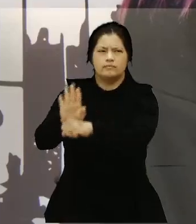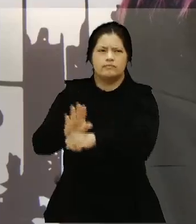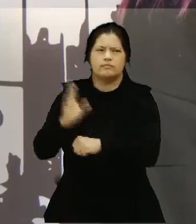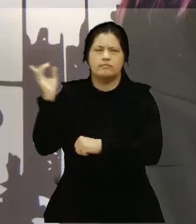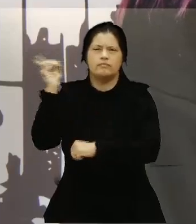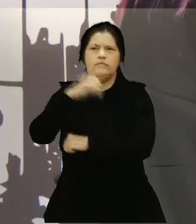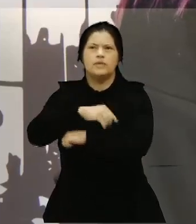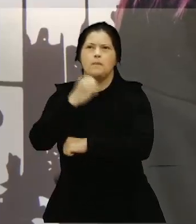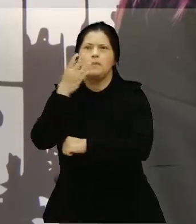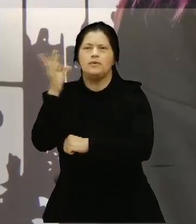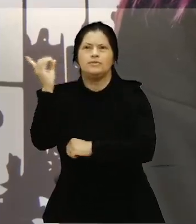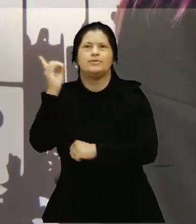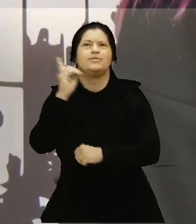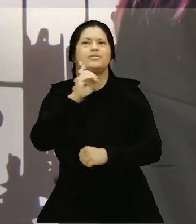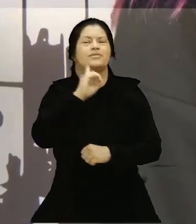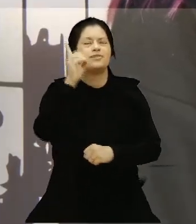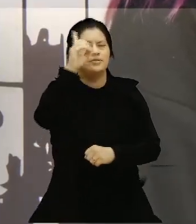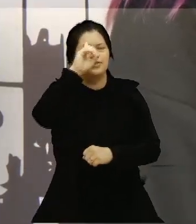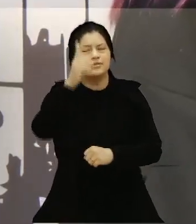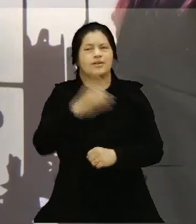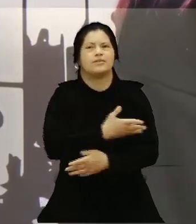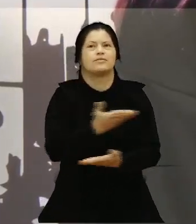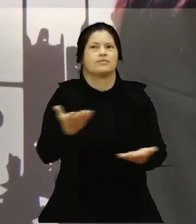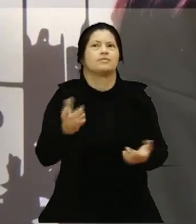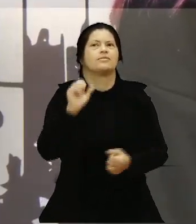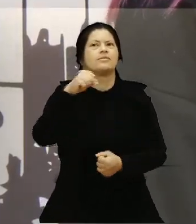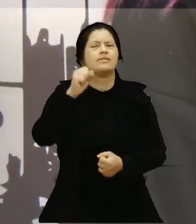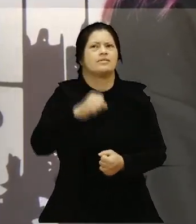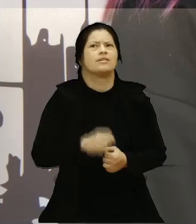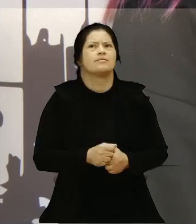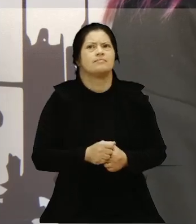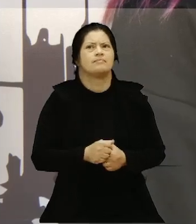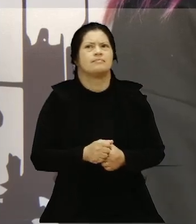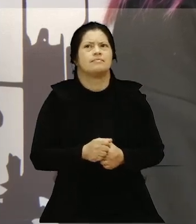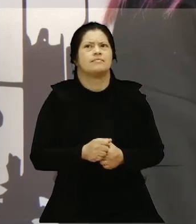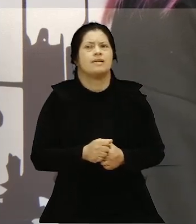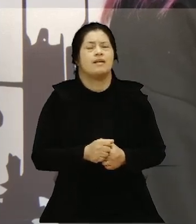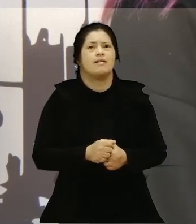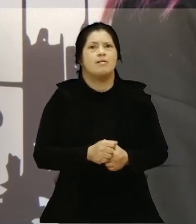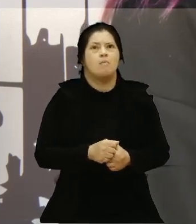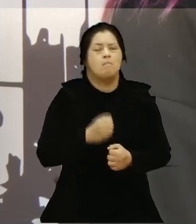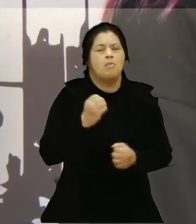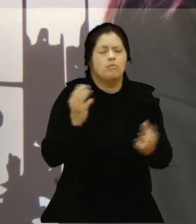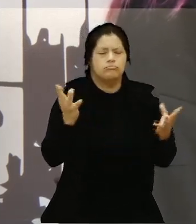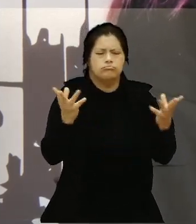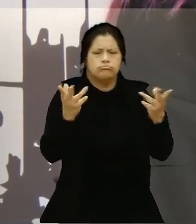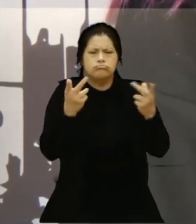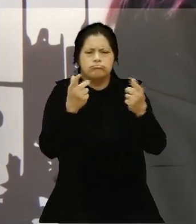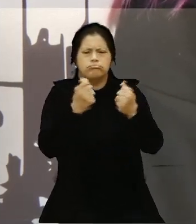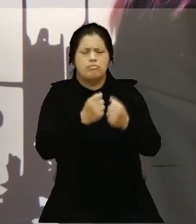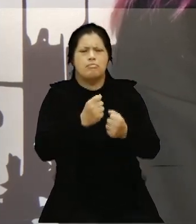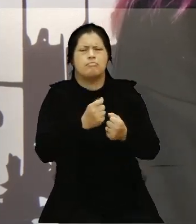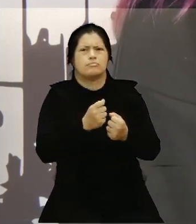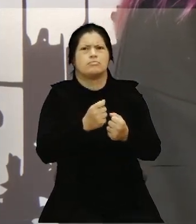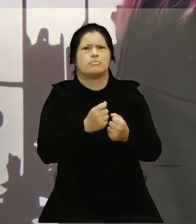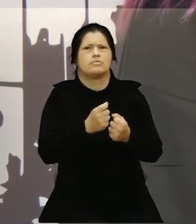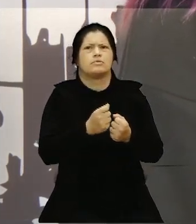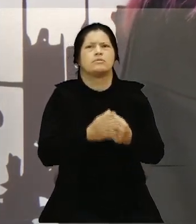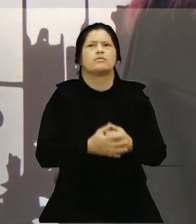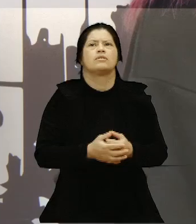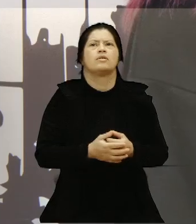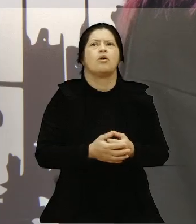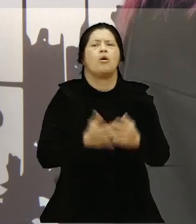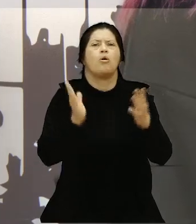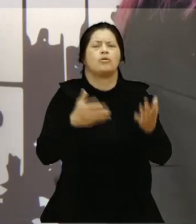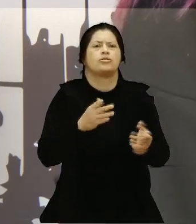É um prazer falar contigo, com todo mundo que está nos acompanhando. Sim, a gente trouxe essa baita notícia, uma excelente notícia para Caxias do Sul. Hoje nós temos uma